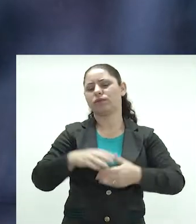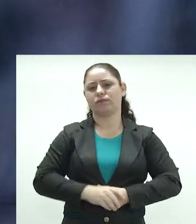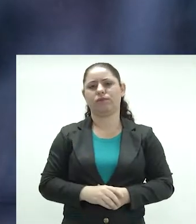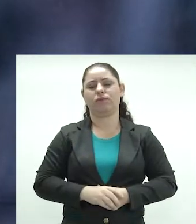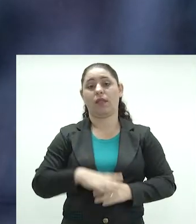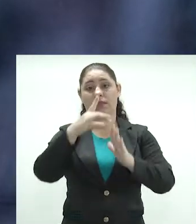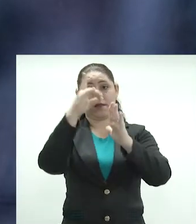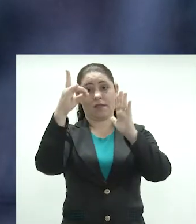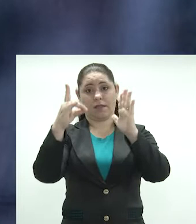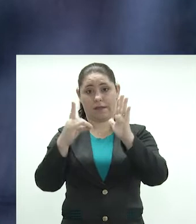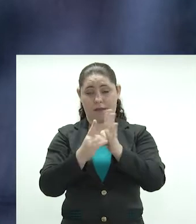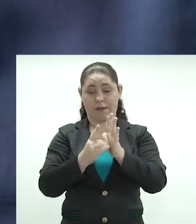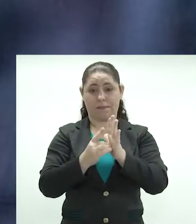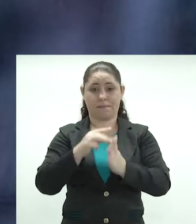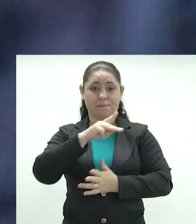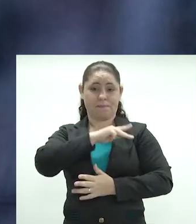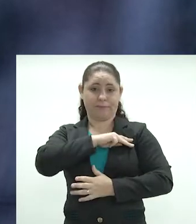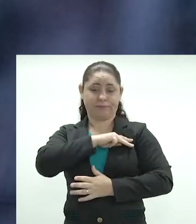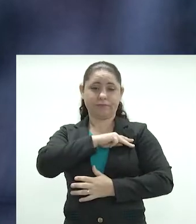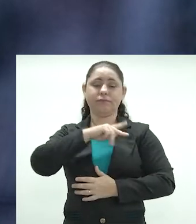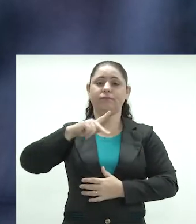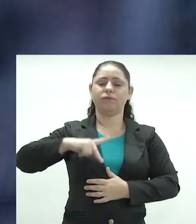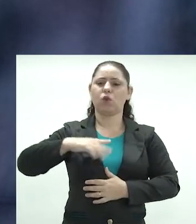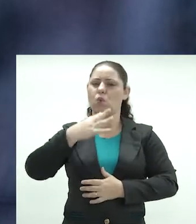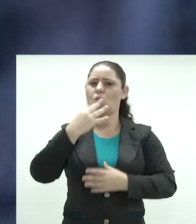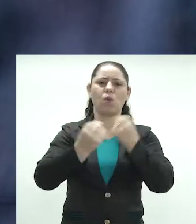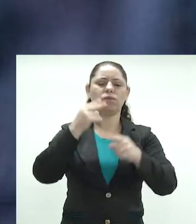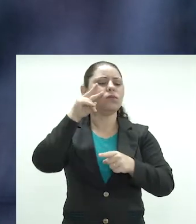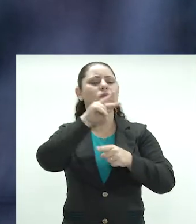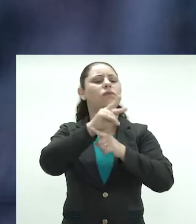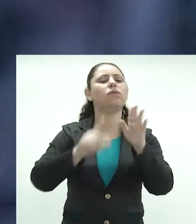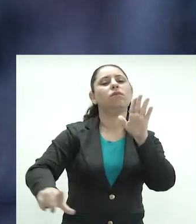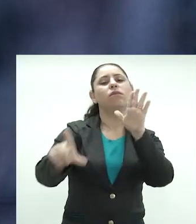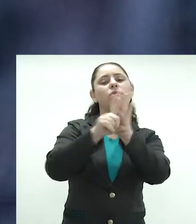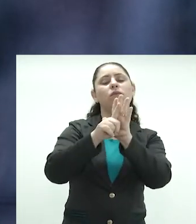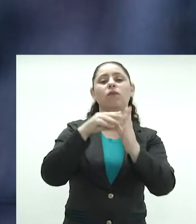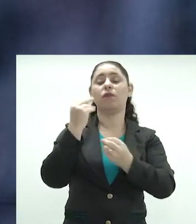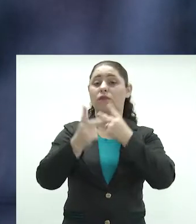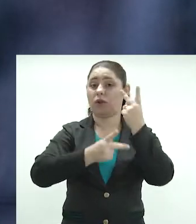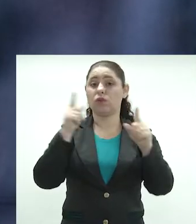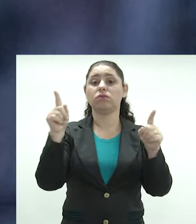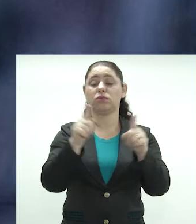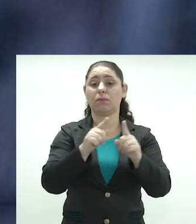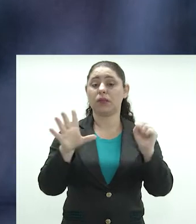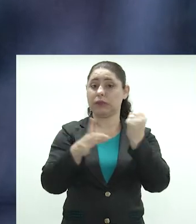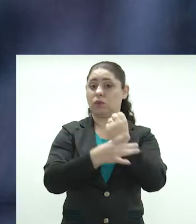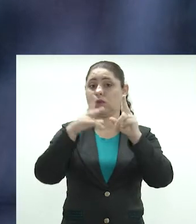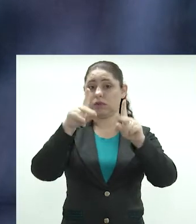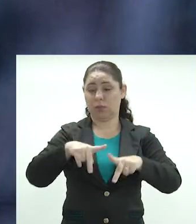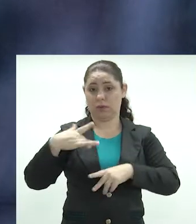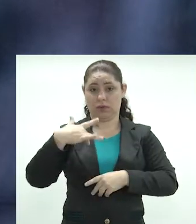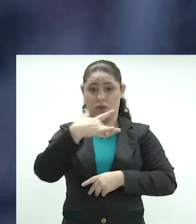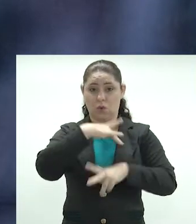propriamente o tema do debate de hoje. Sim. Os decretos. O Ministério Público, como eu falei ali, é conhecido como fiscal da lei, né? E também o senhor falou